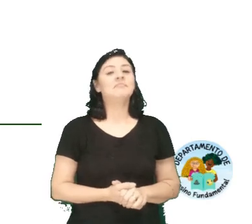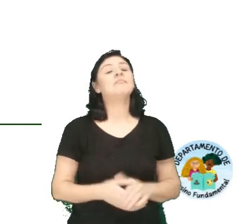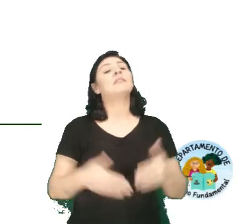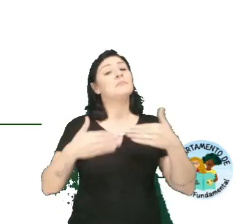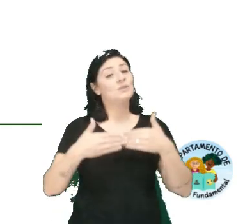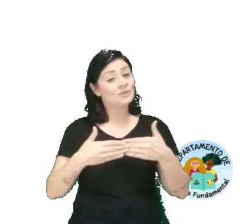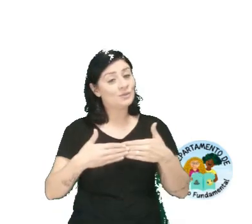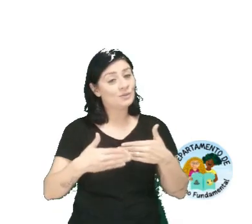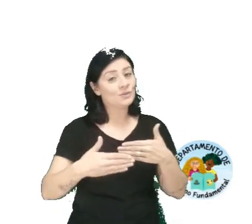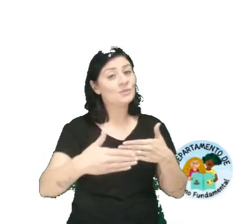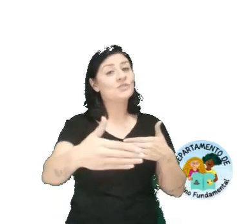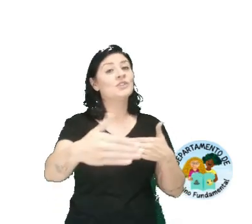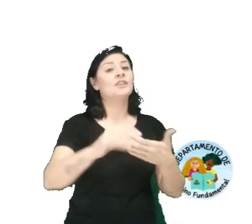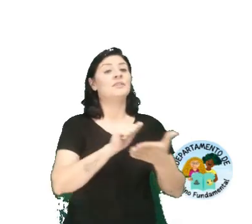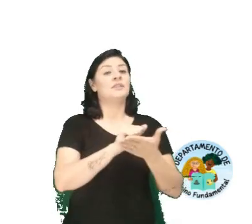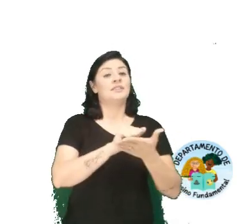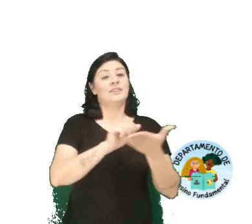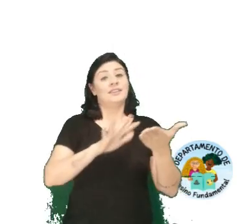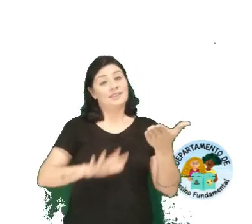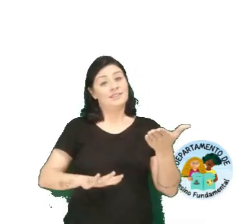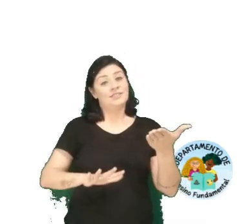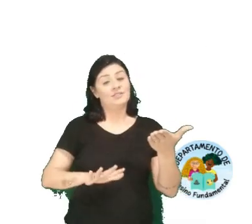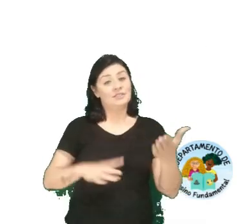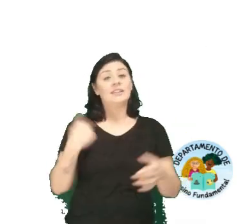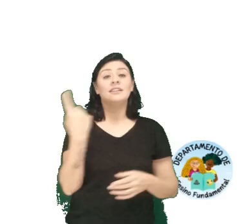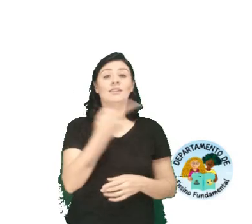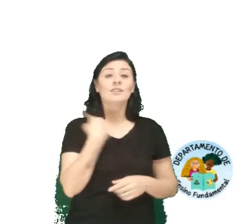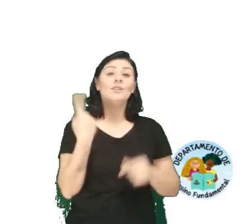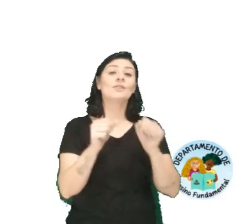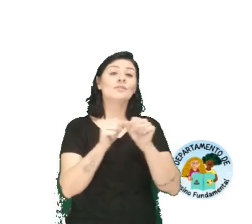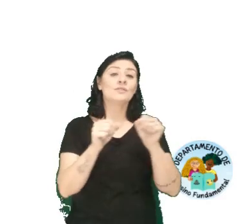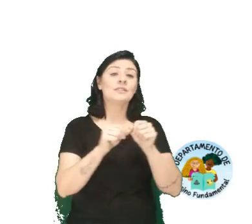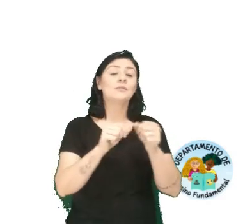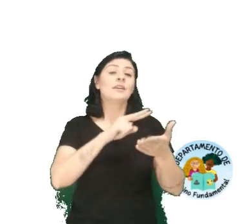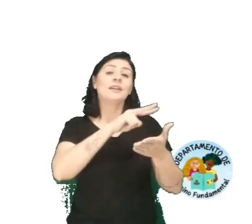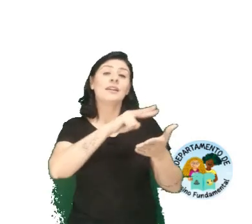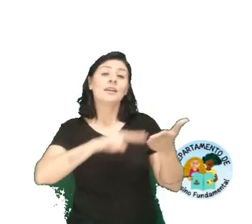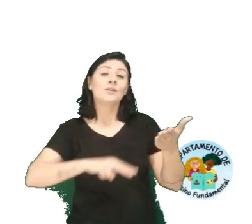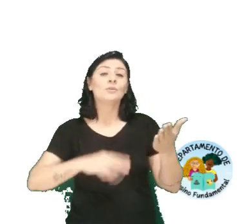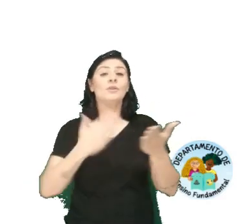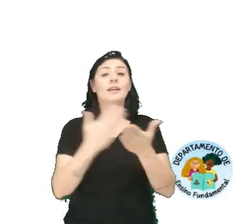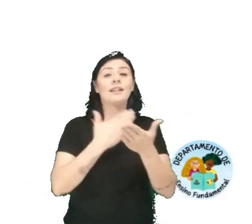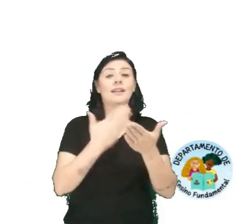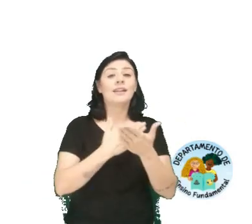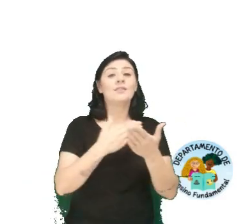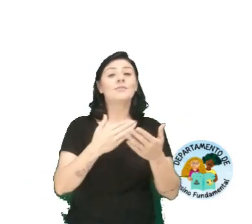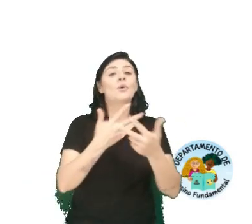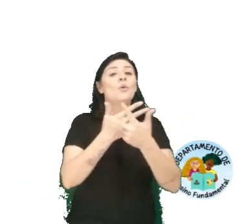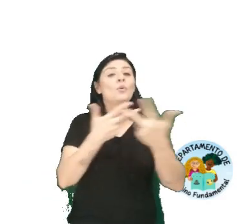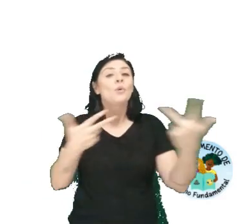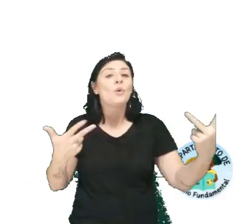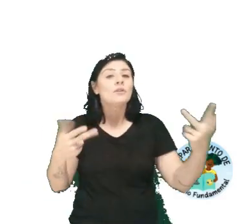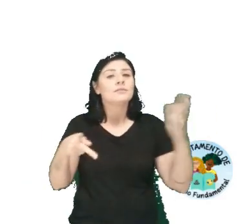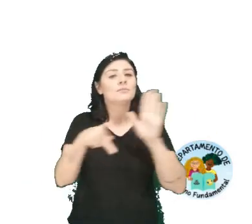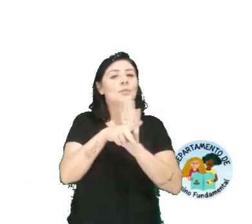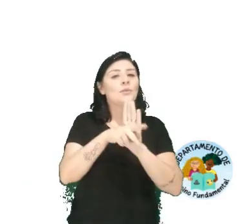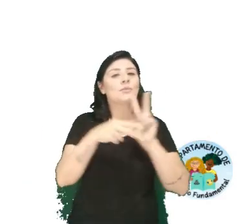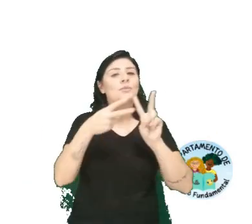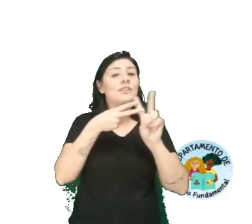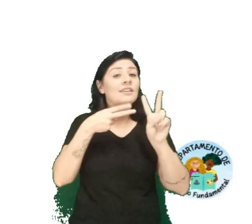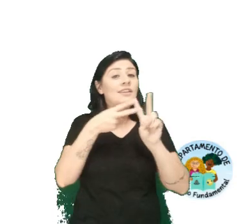Seguindo as atividades, nós fizemos a leitura do livro Coisas de Índio, né, a